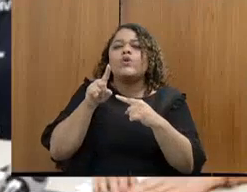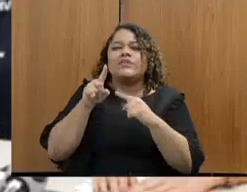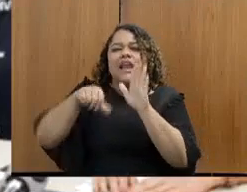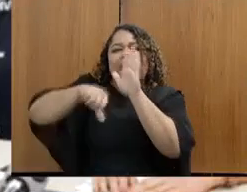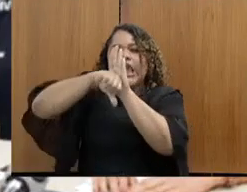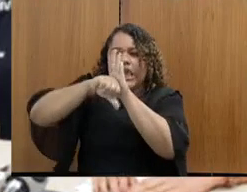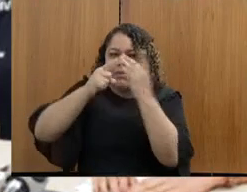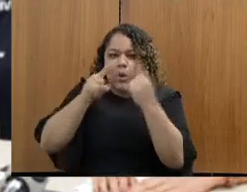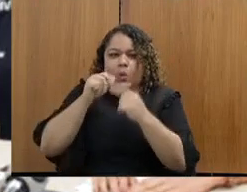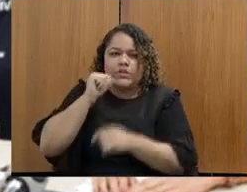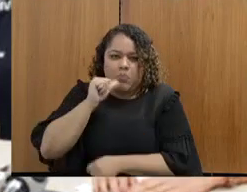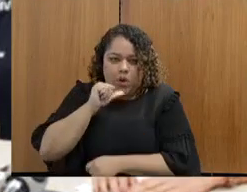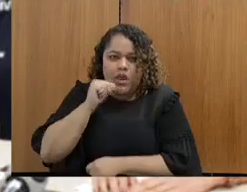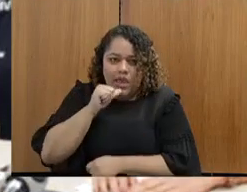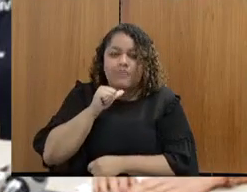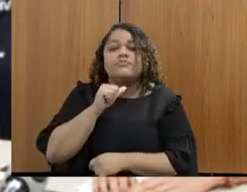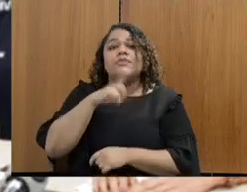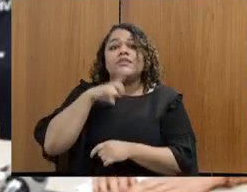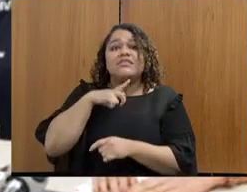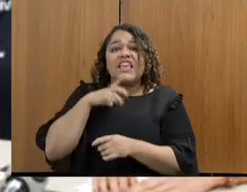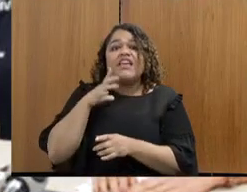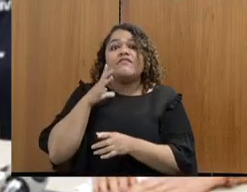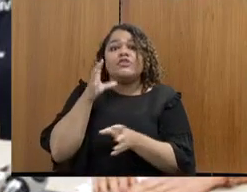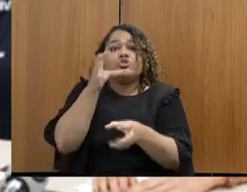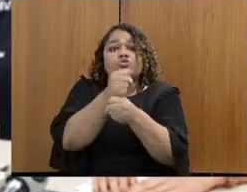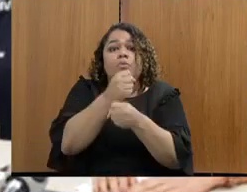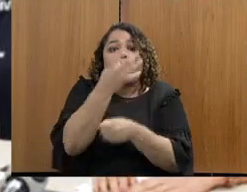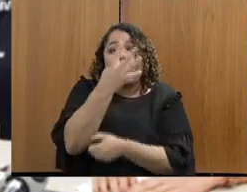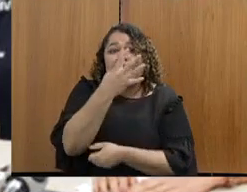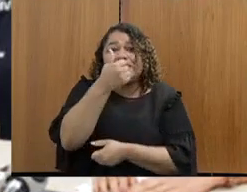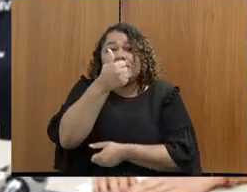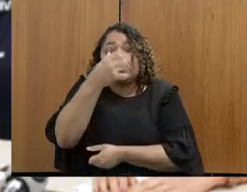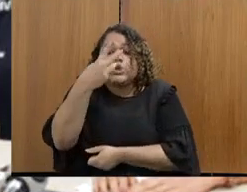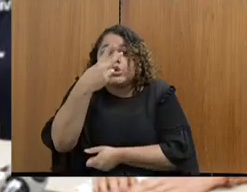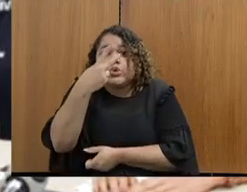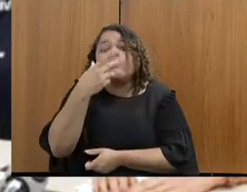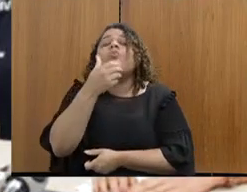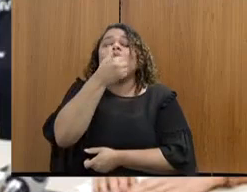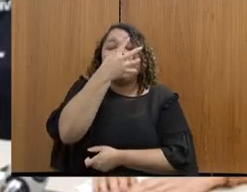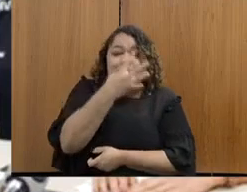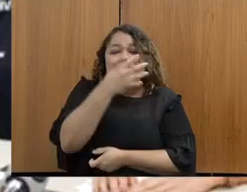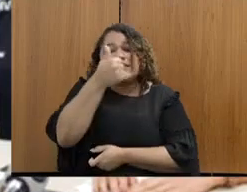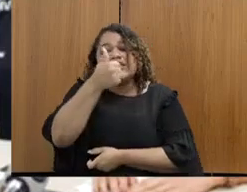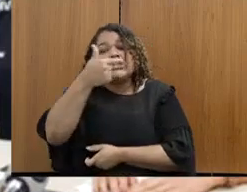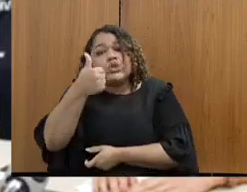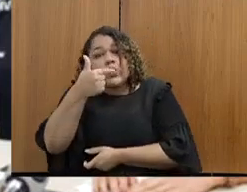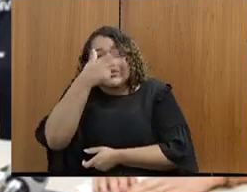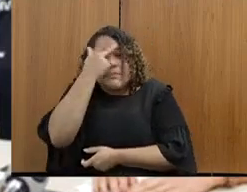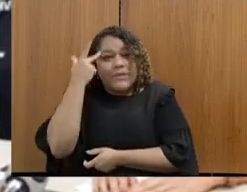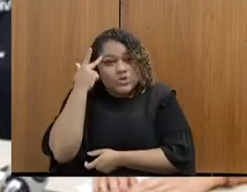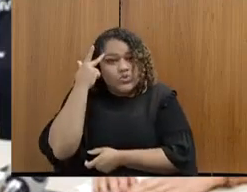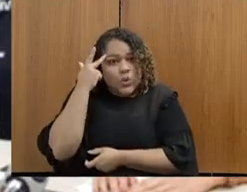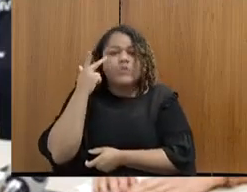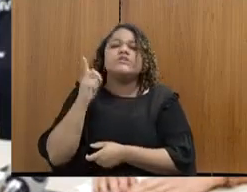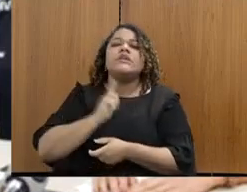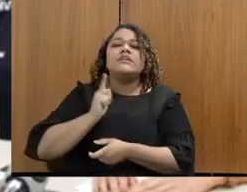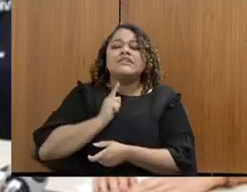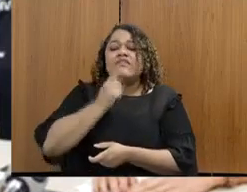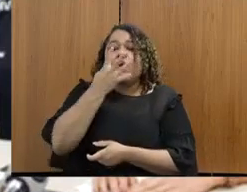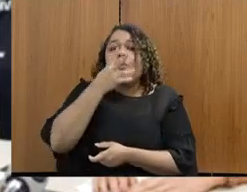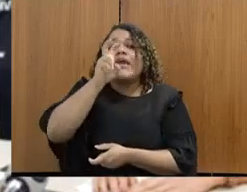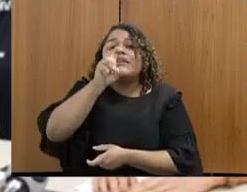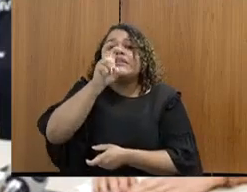de 412 pessoas né houve O Resgate de 45 vítimas e